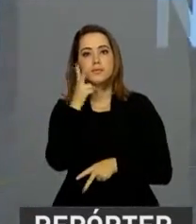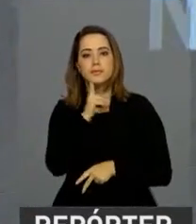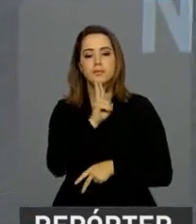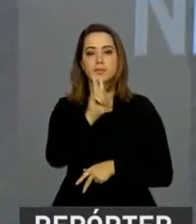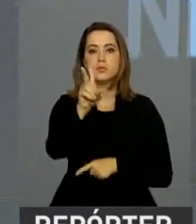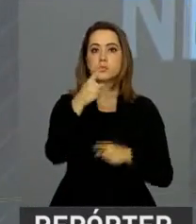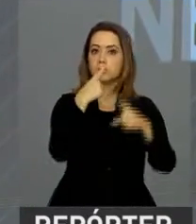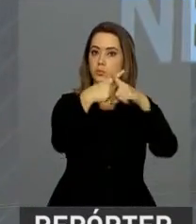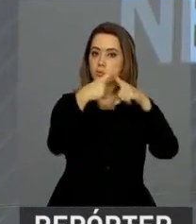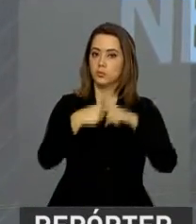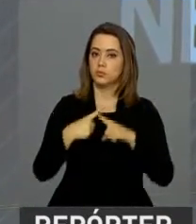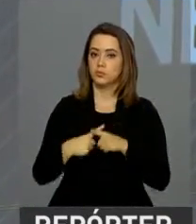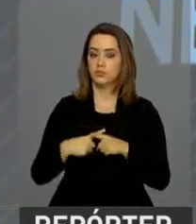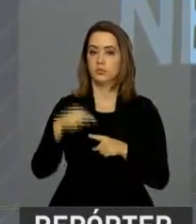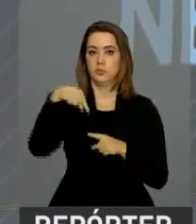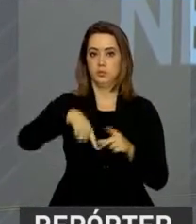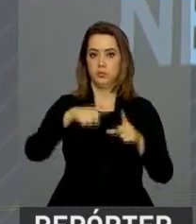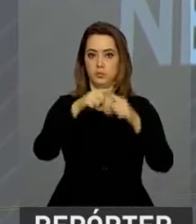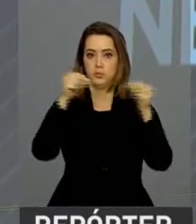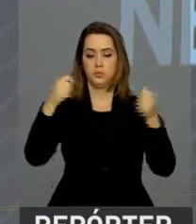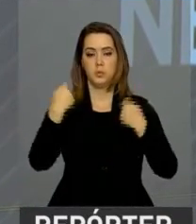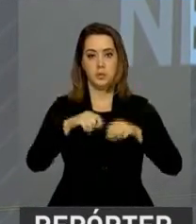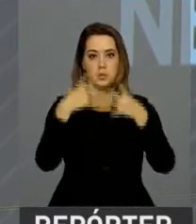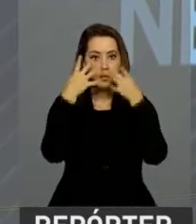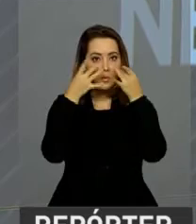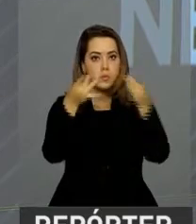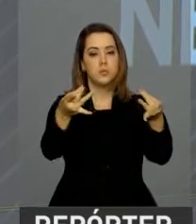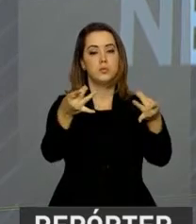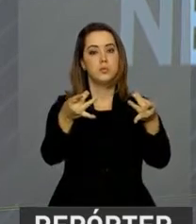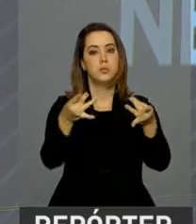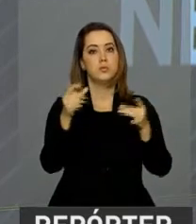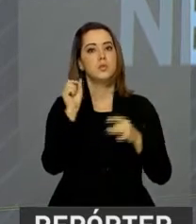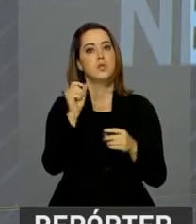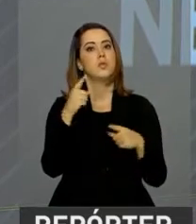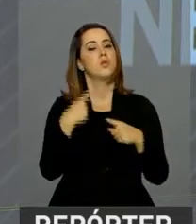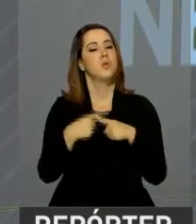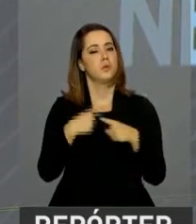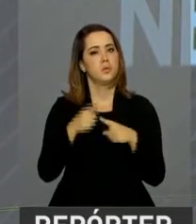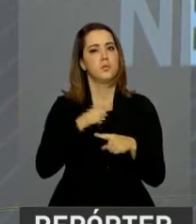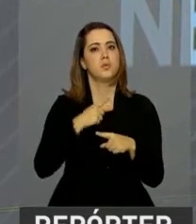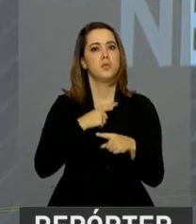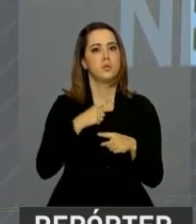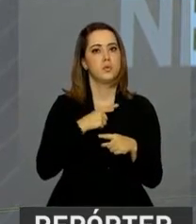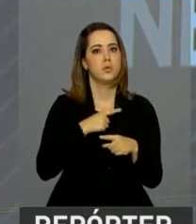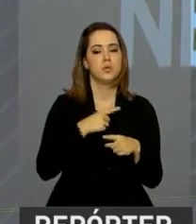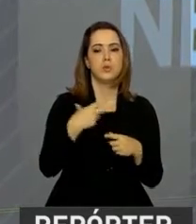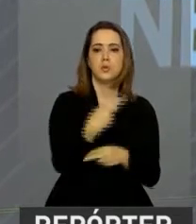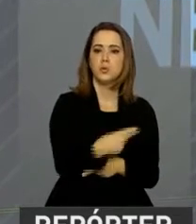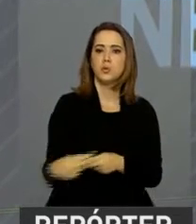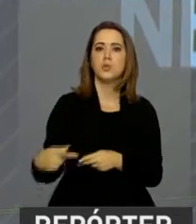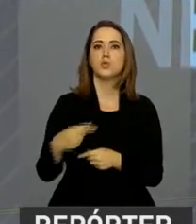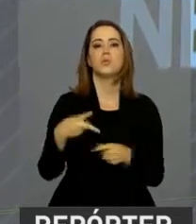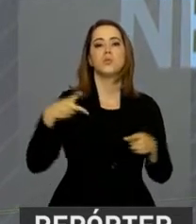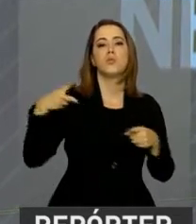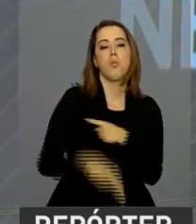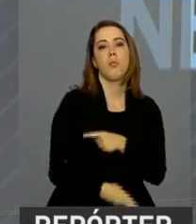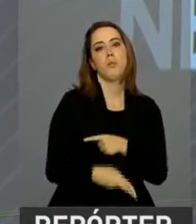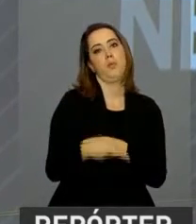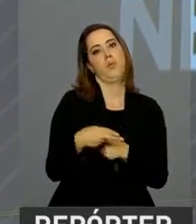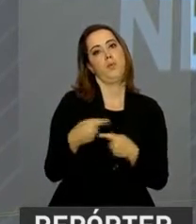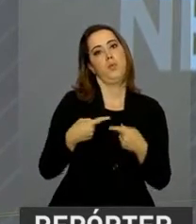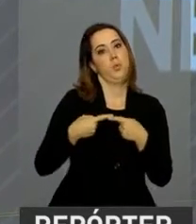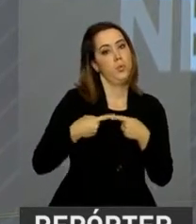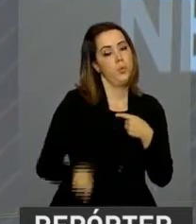Mané Garrincha, em Brasília, devem ficar atentos, hein, sobre os objetos que estão proibidos de entrar nas arenas das